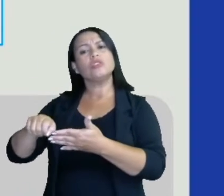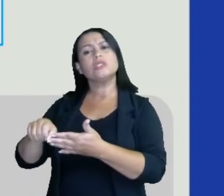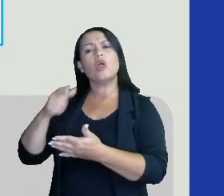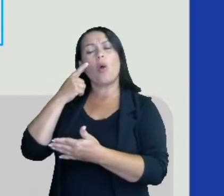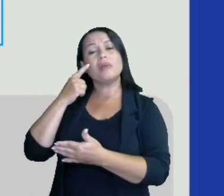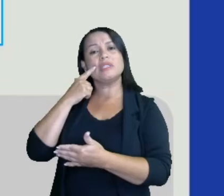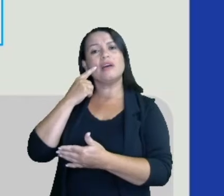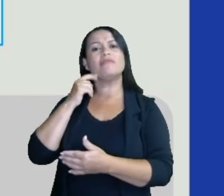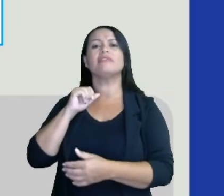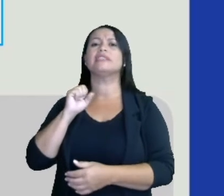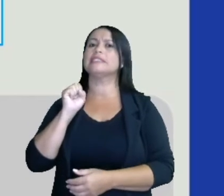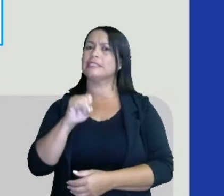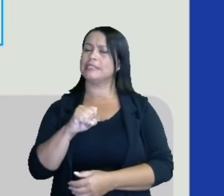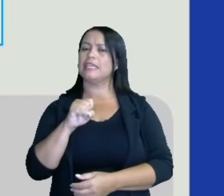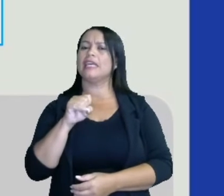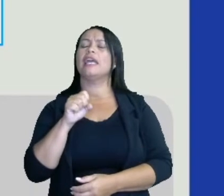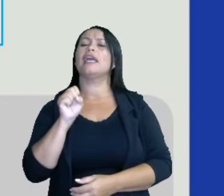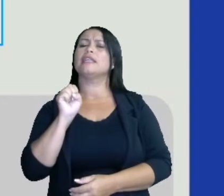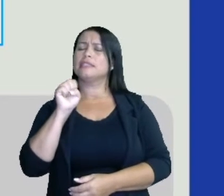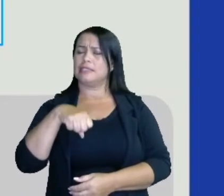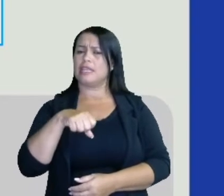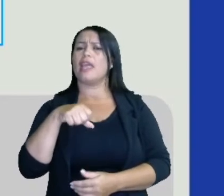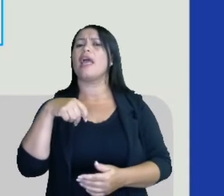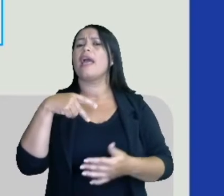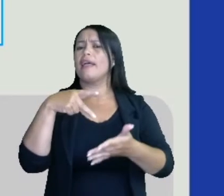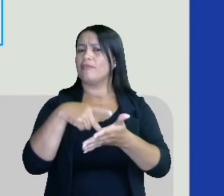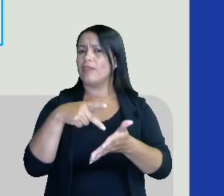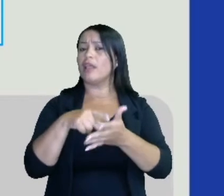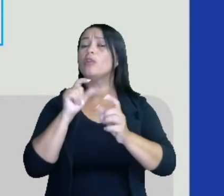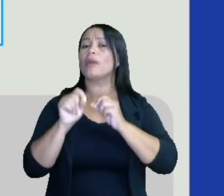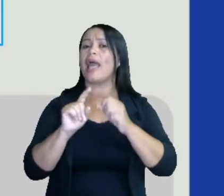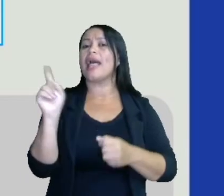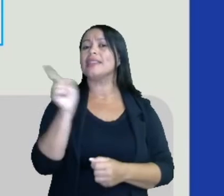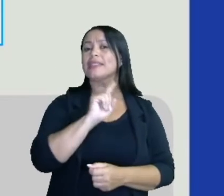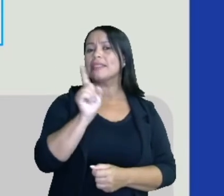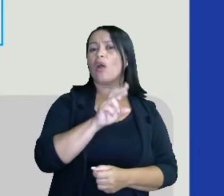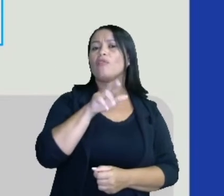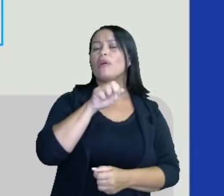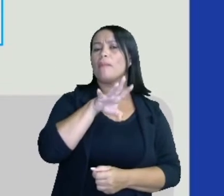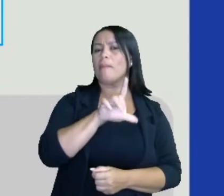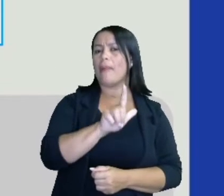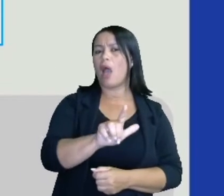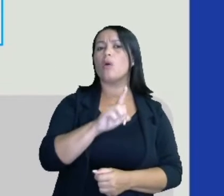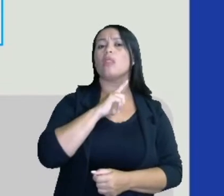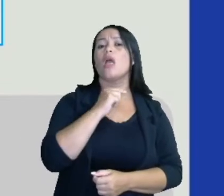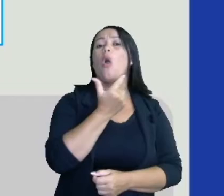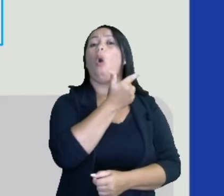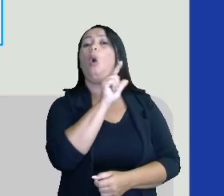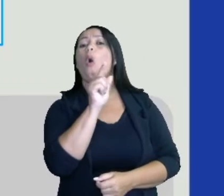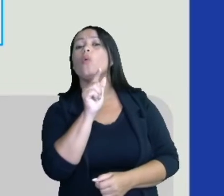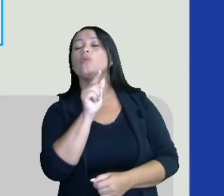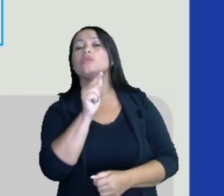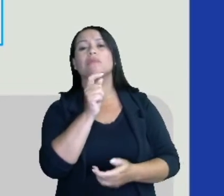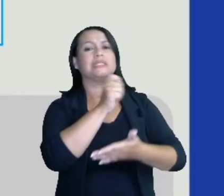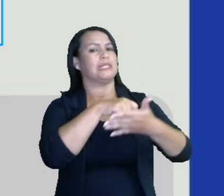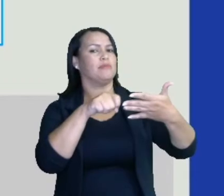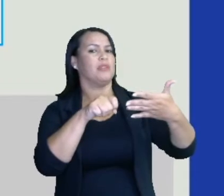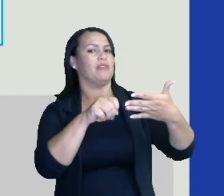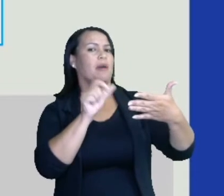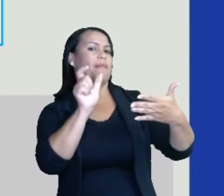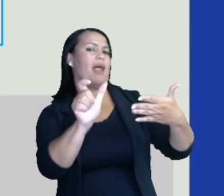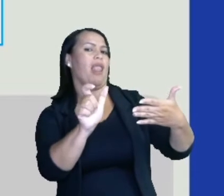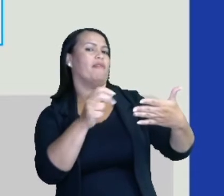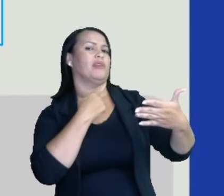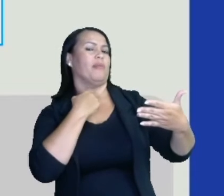Sim, exatamente. A não verbal, ela utiliza outros códigos que não são a palavra, menos a